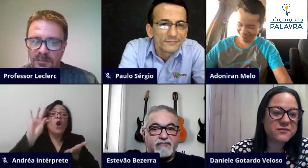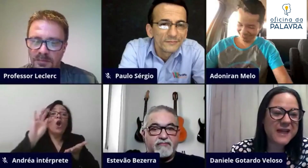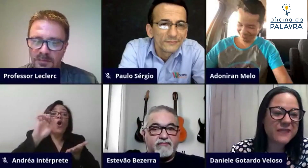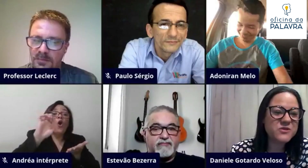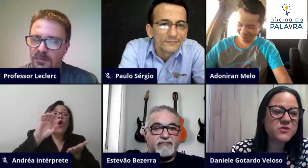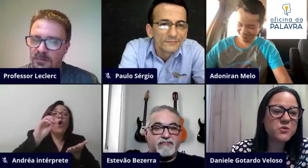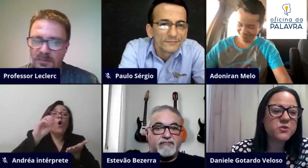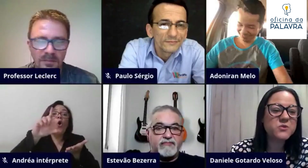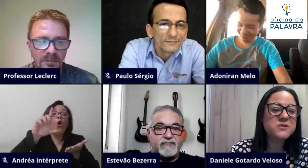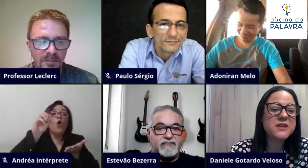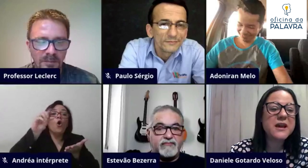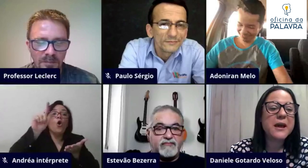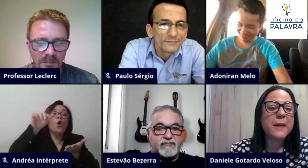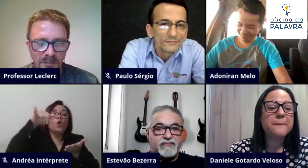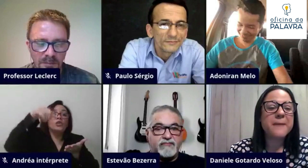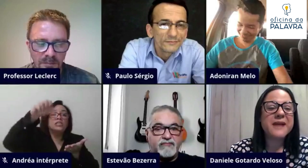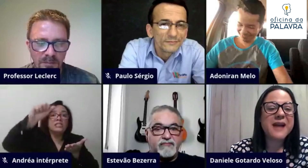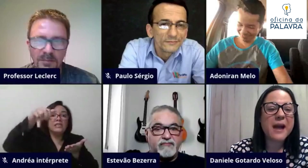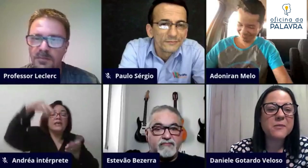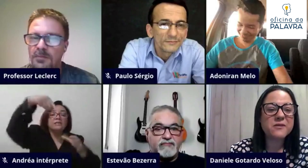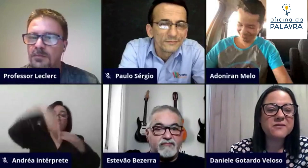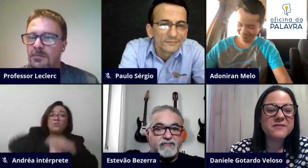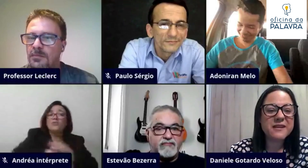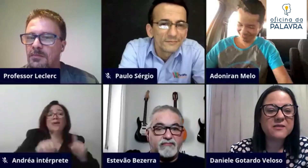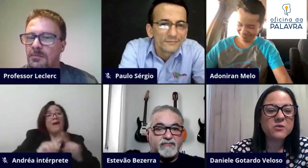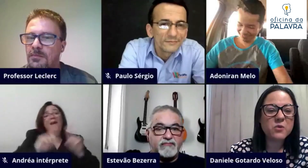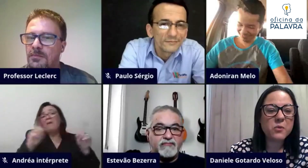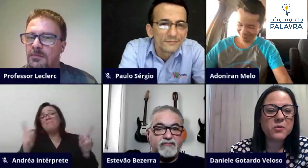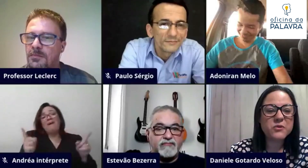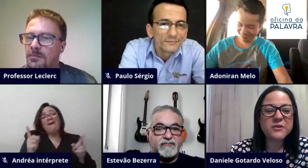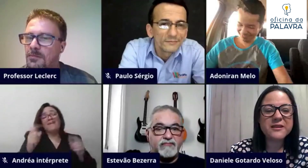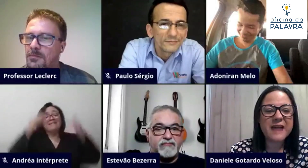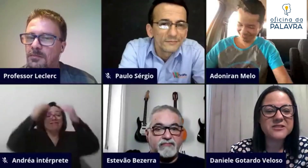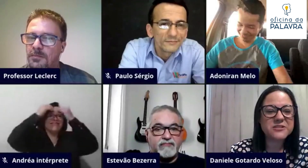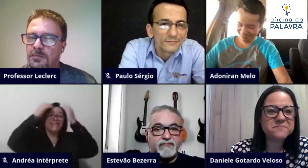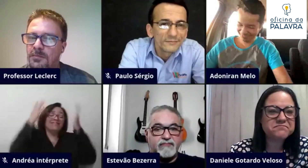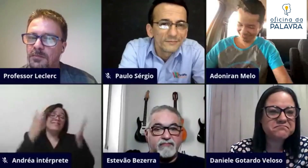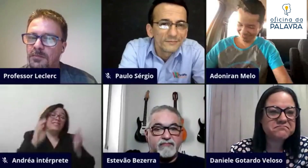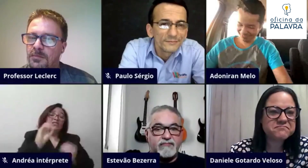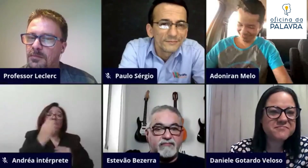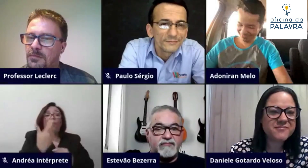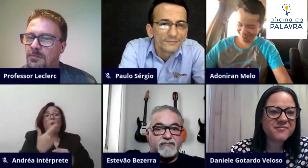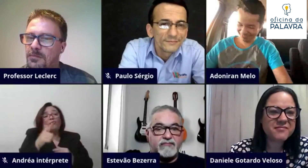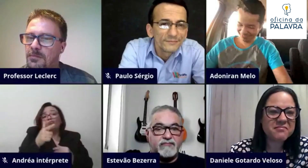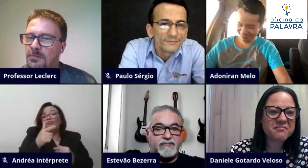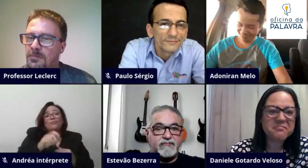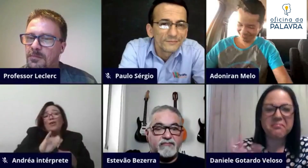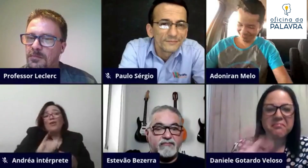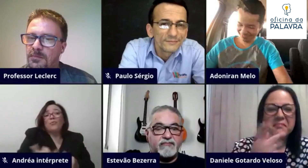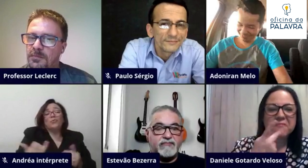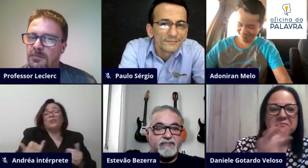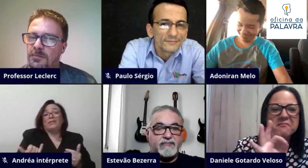se aprofundar nos estudos, mas acabam não tendo oportunidade.